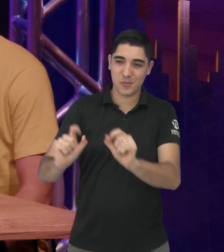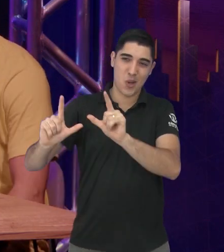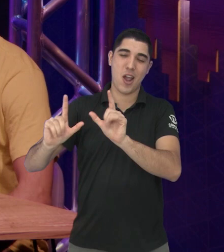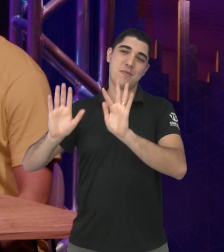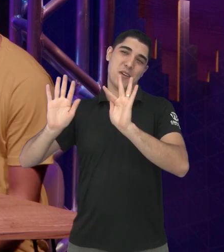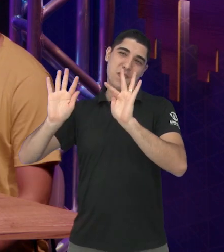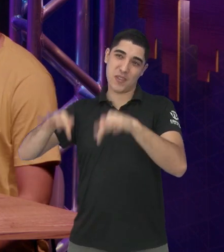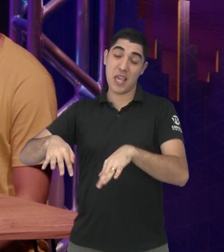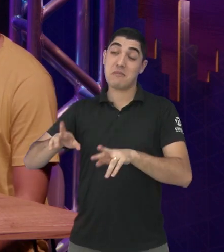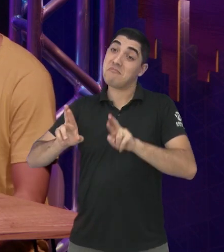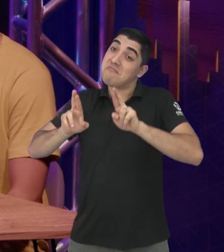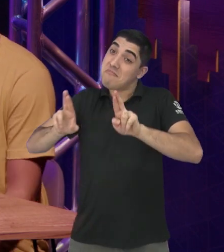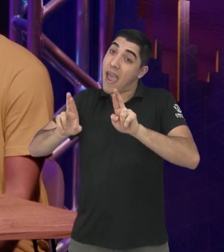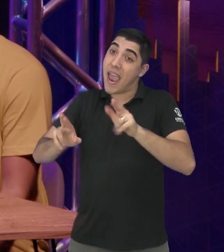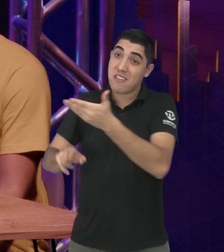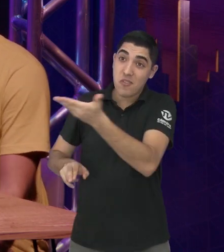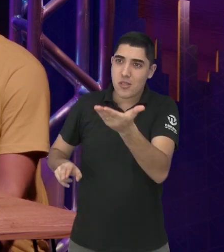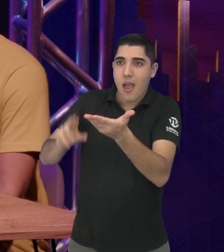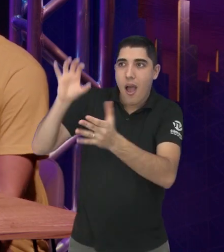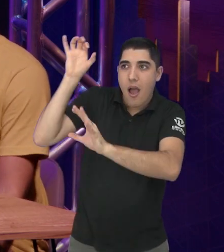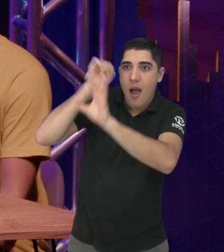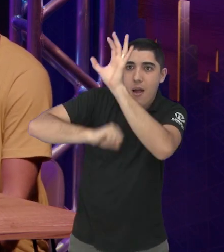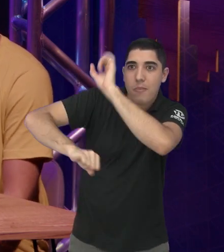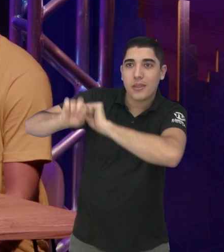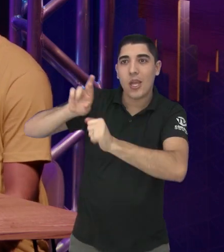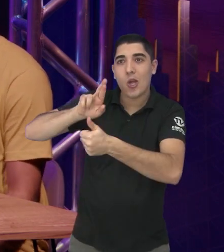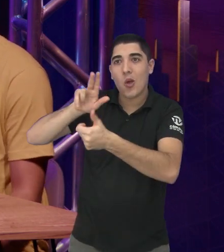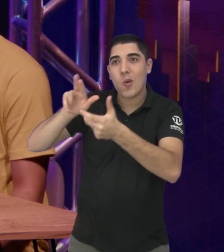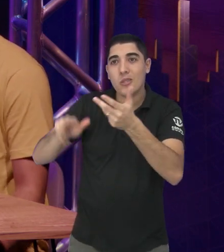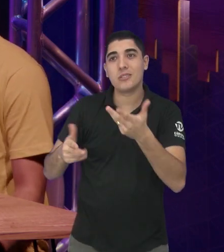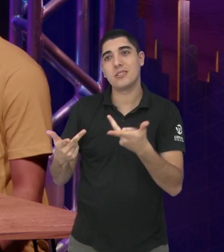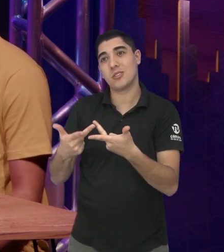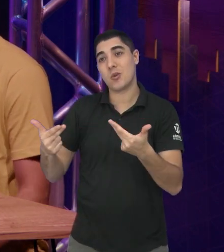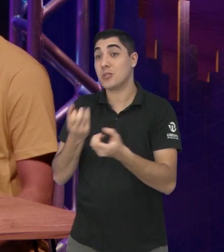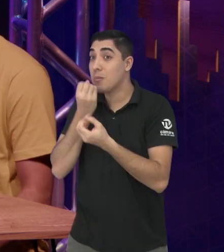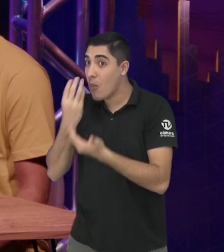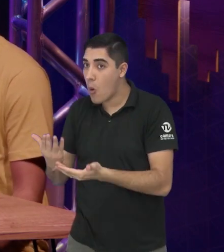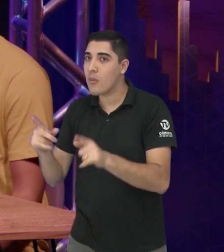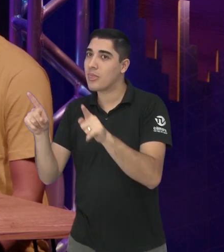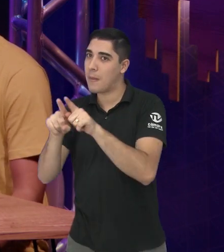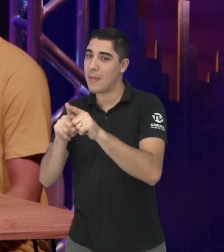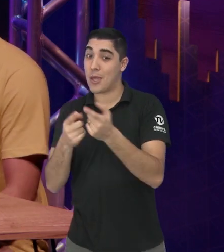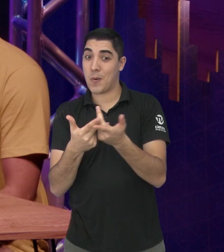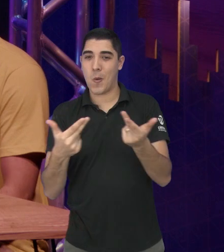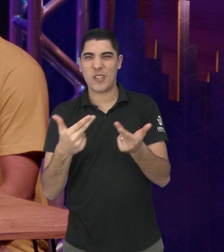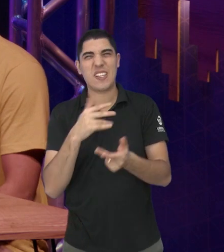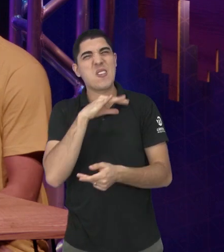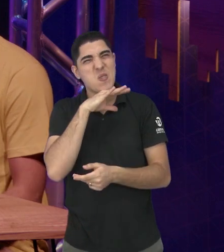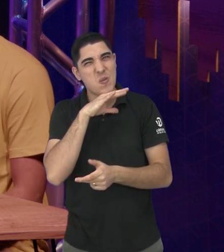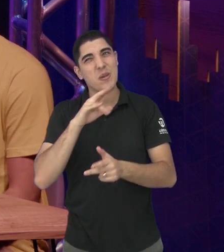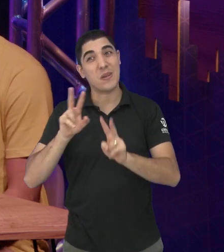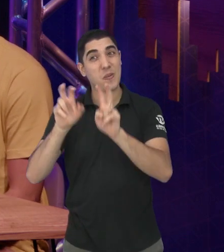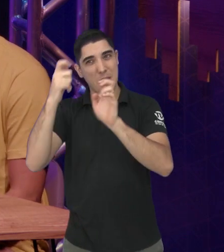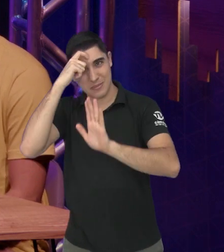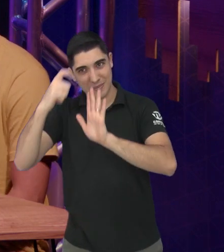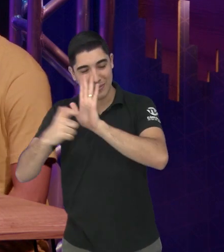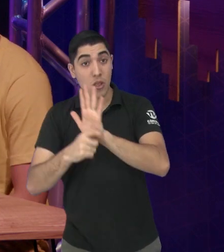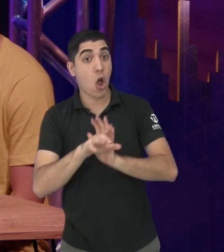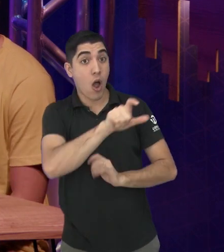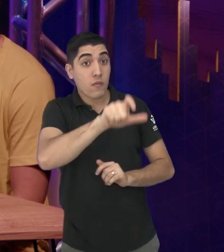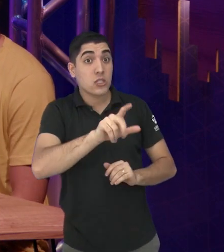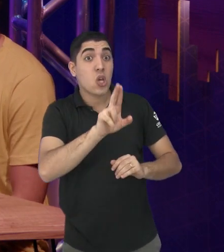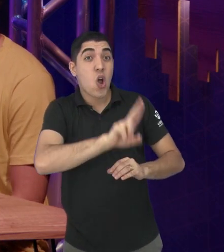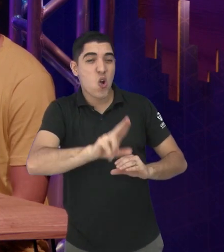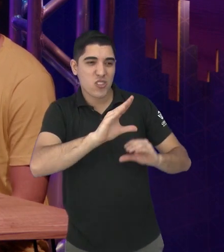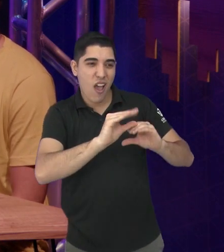programa de hoje fica por aqui. Espero que a gente tenha te ensinado coisas boas e não tão boas sobre a inteligência artificial. Mas crianças,